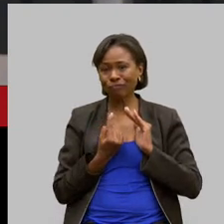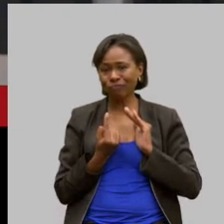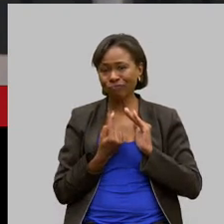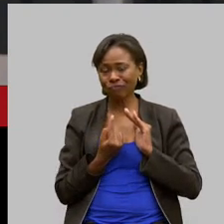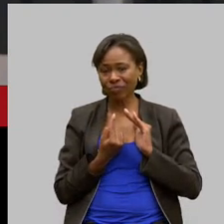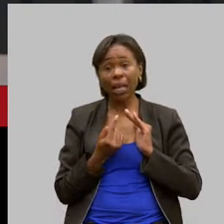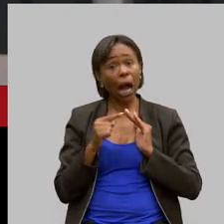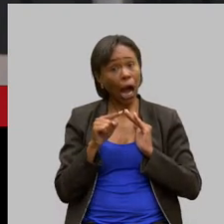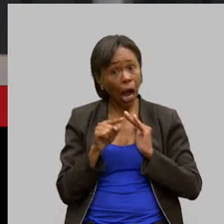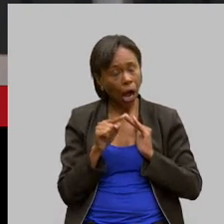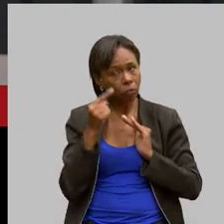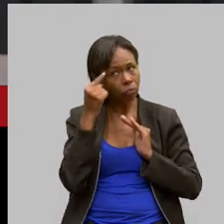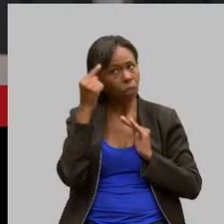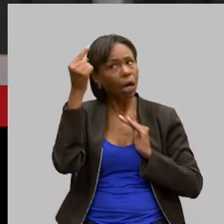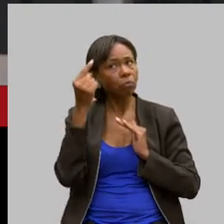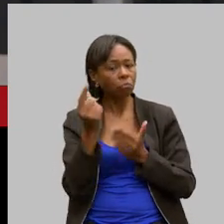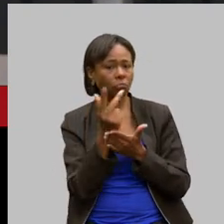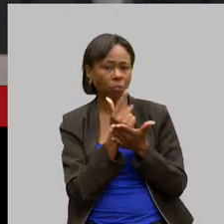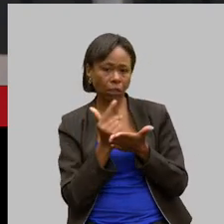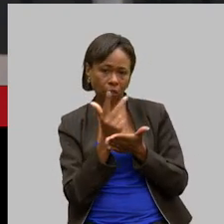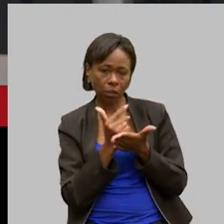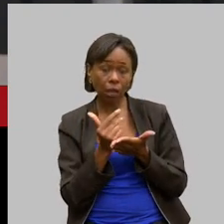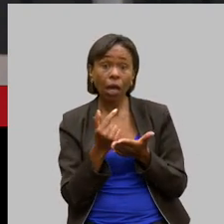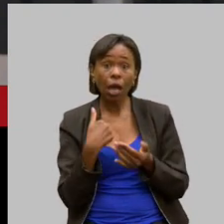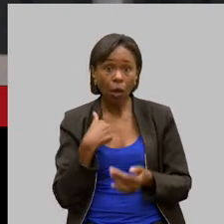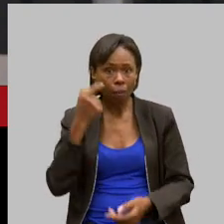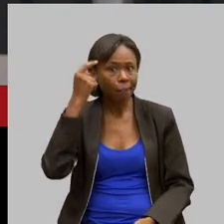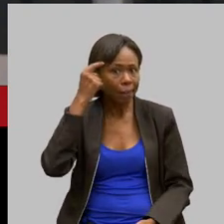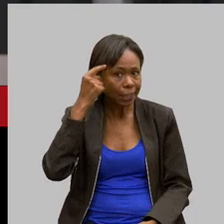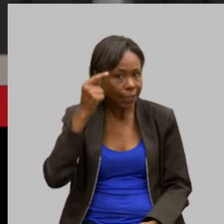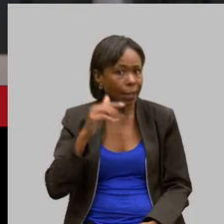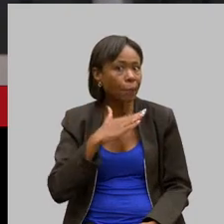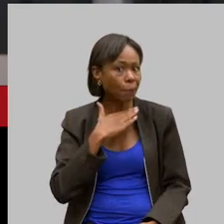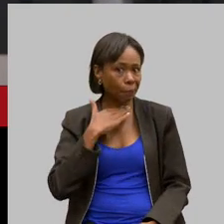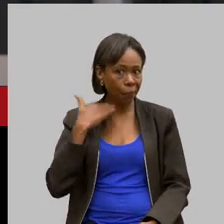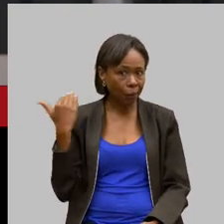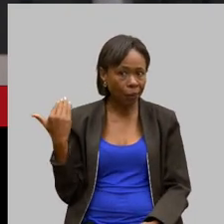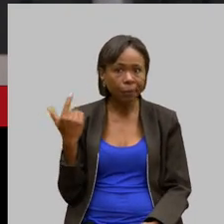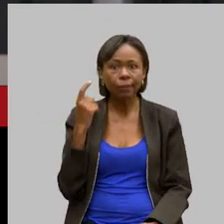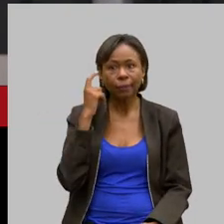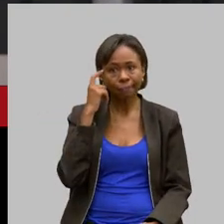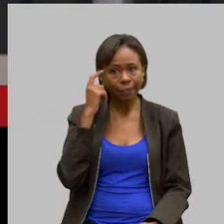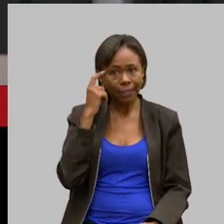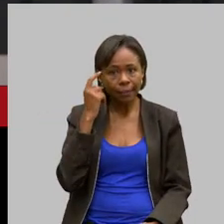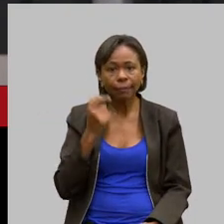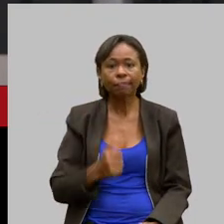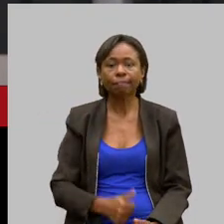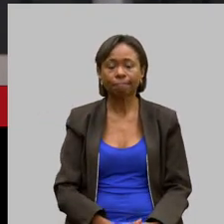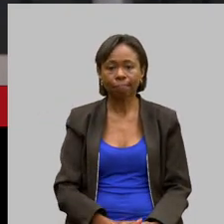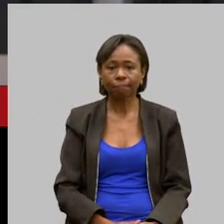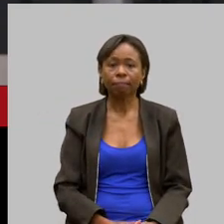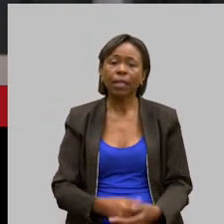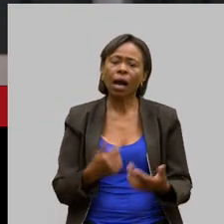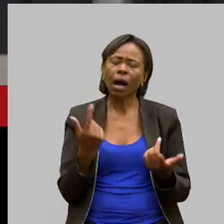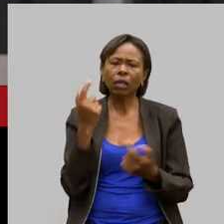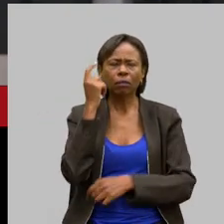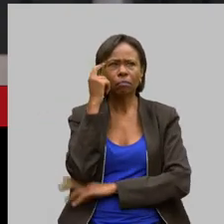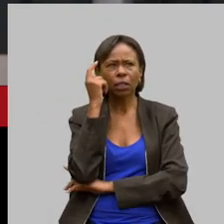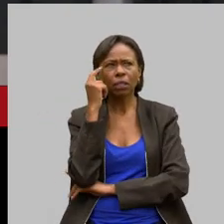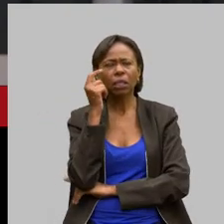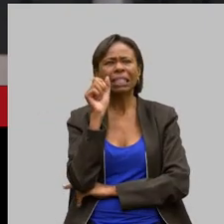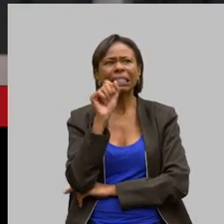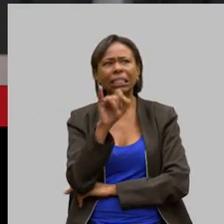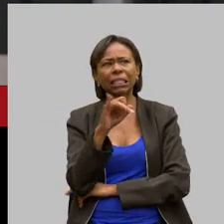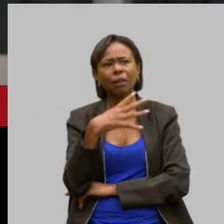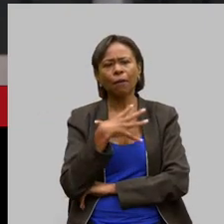porque eu achei que eu ia morrer mesmo aí eu fico pensava assim e se meus filhos